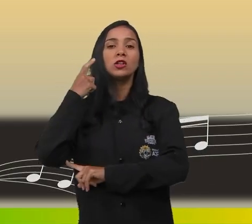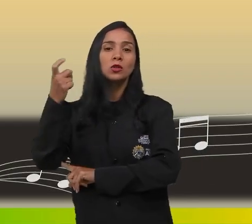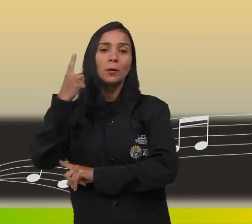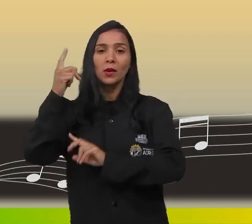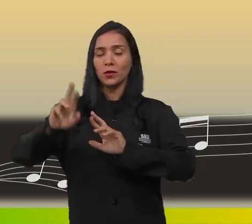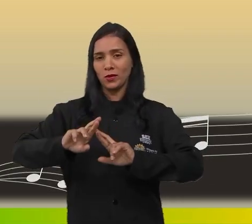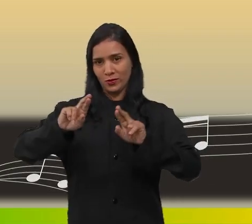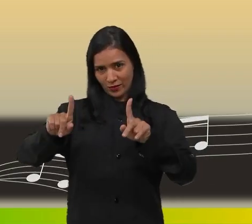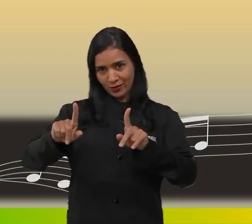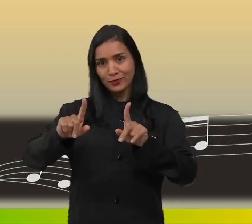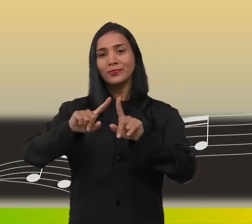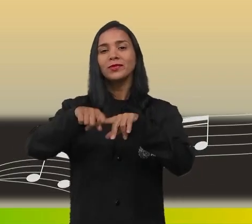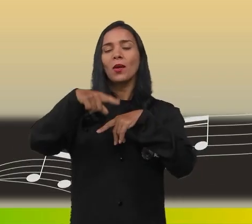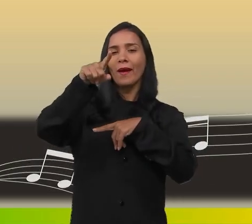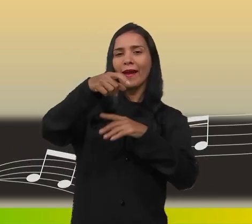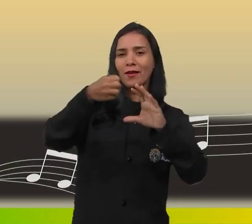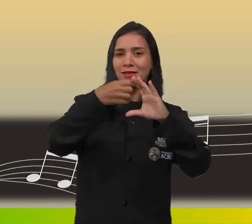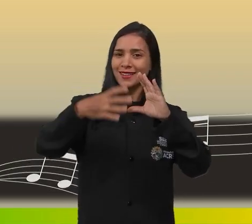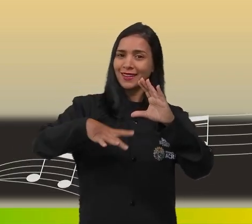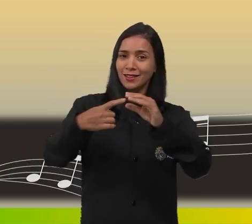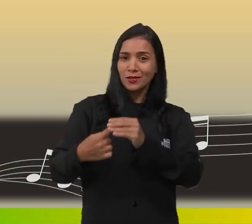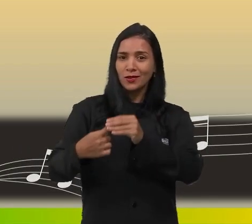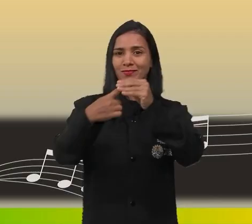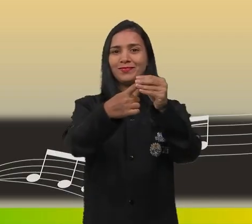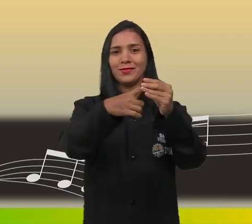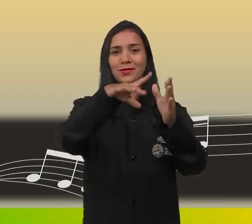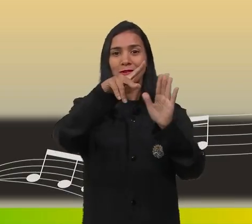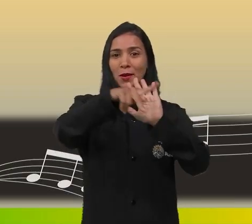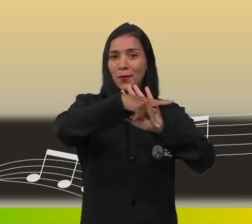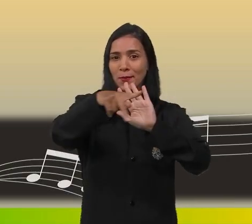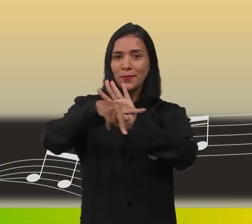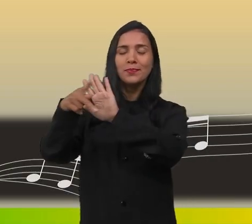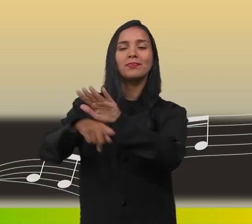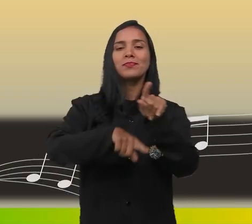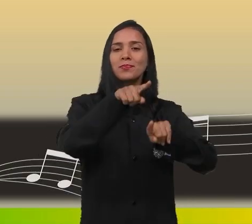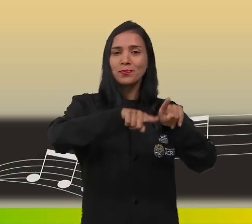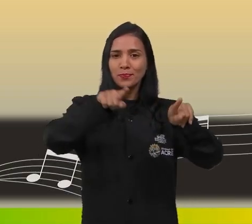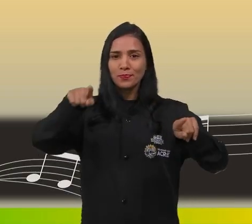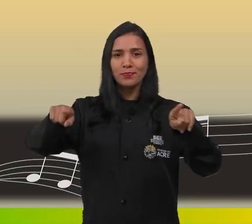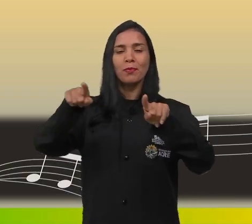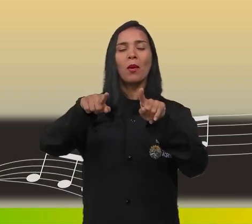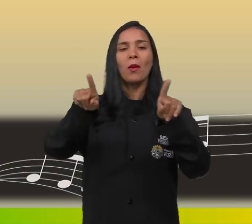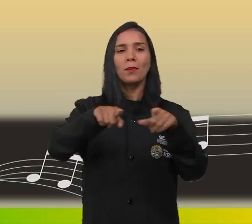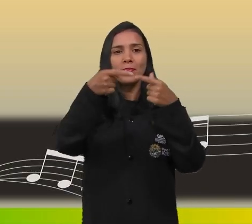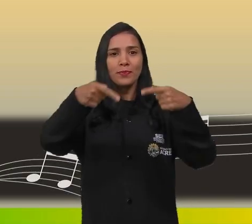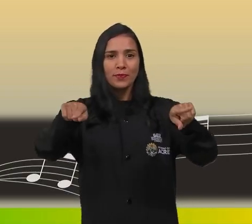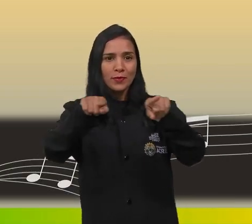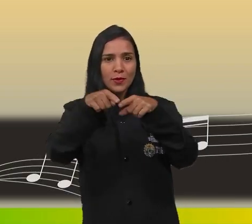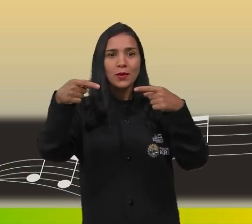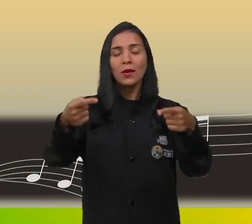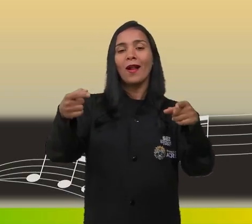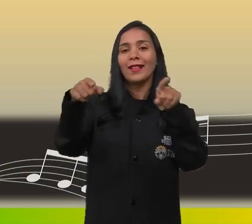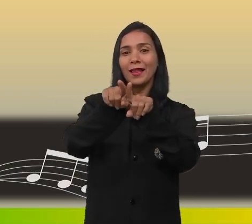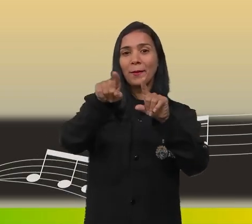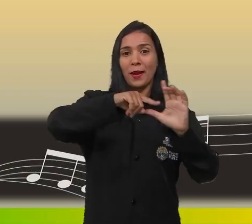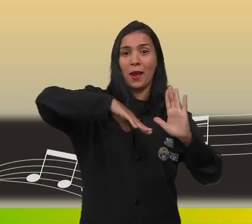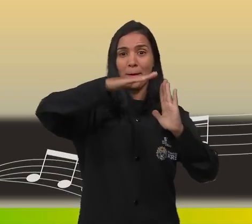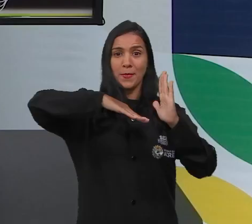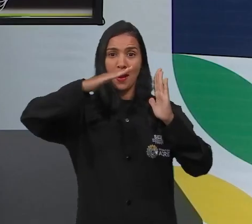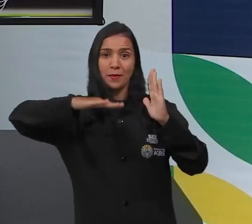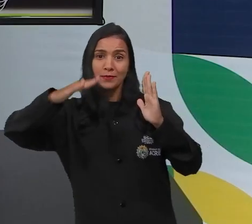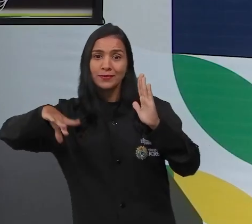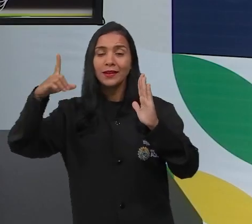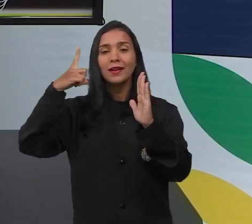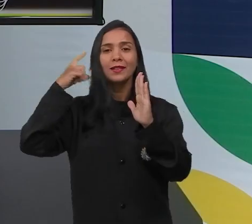única é determinada pela composição de harmônicos e sobretons de cada onda sonora.